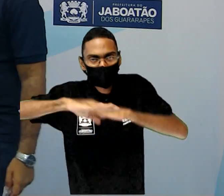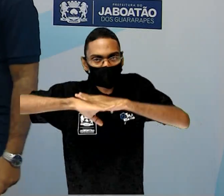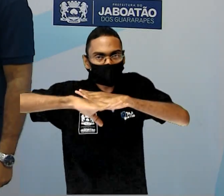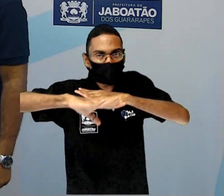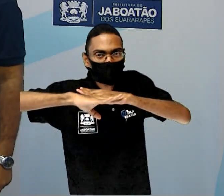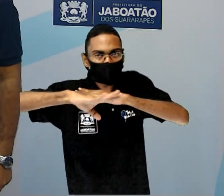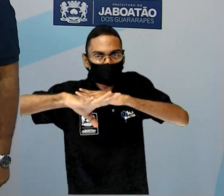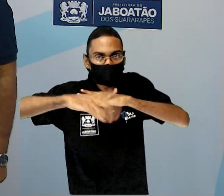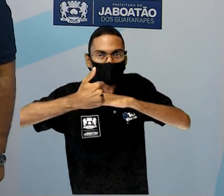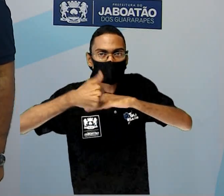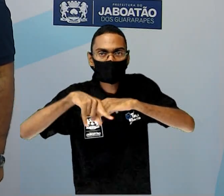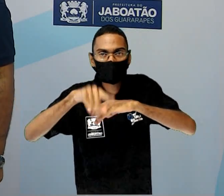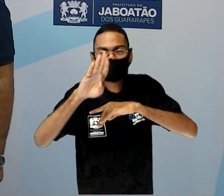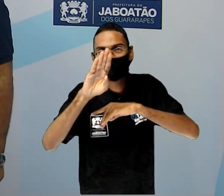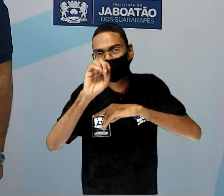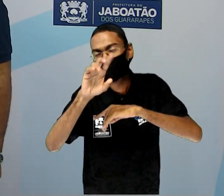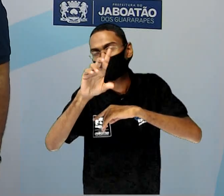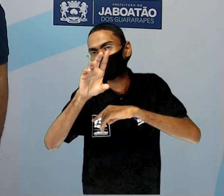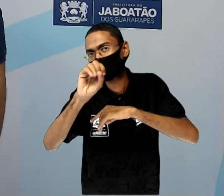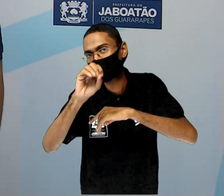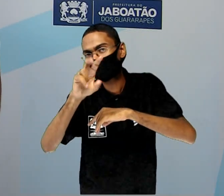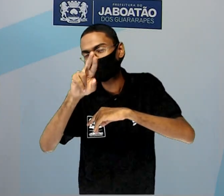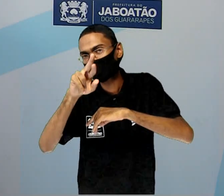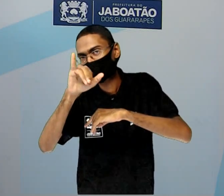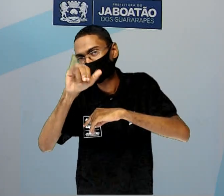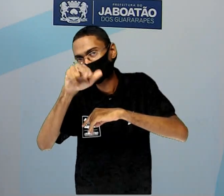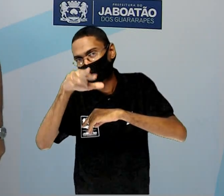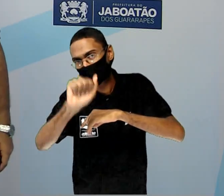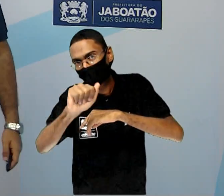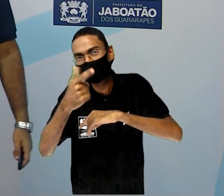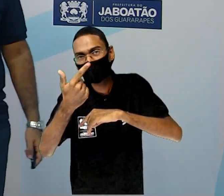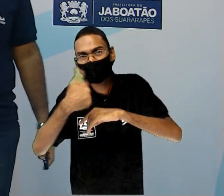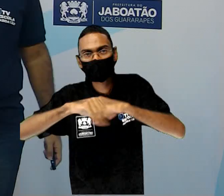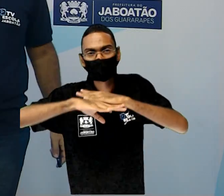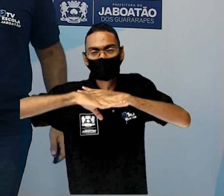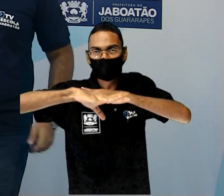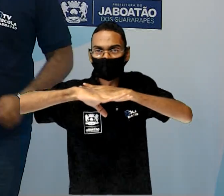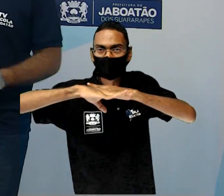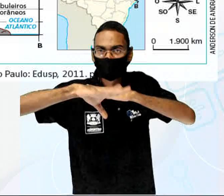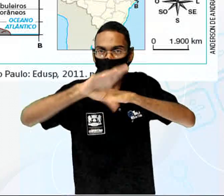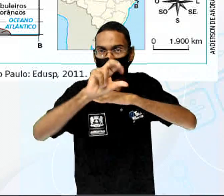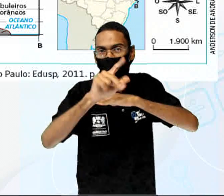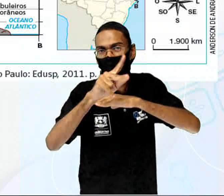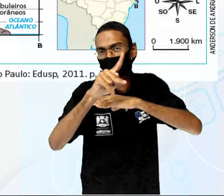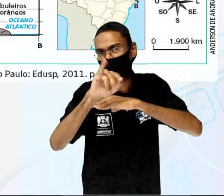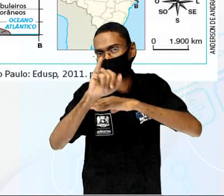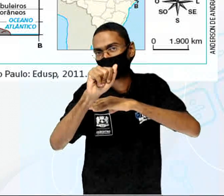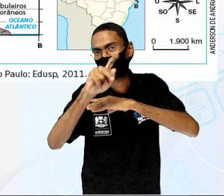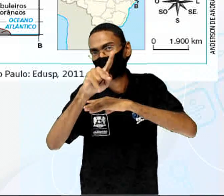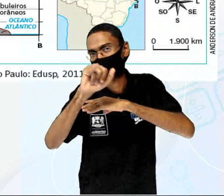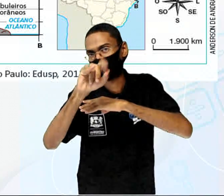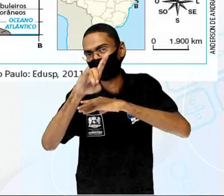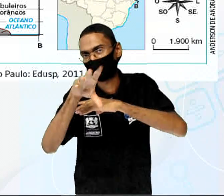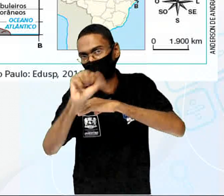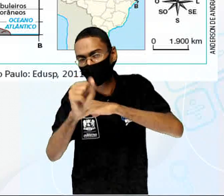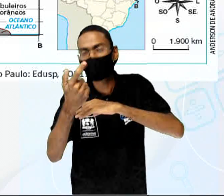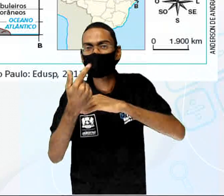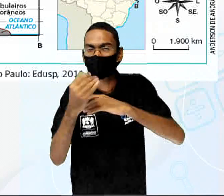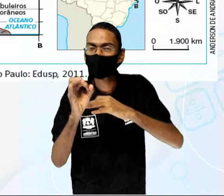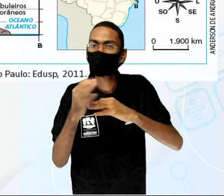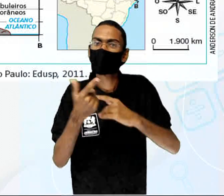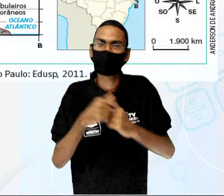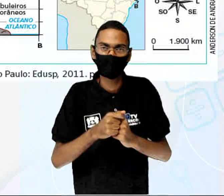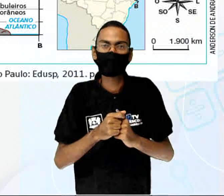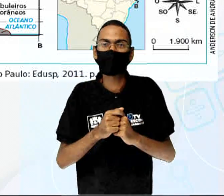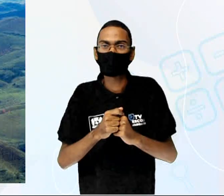a depressão sertaneja e os planaltos de chapadas, olha aí na sua tela, do restante da região